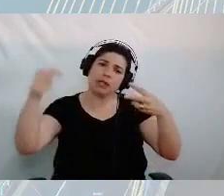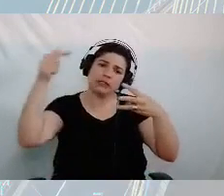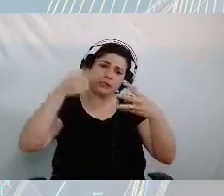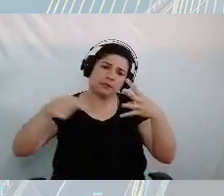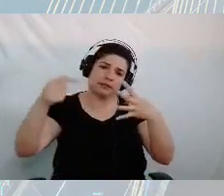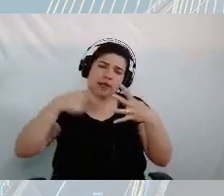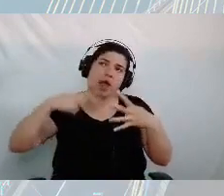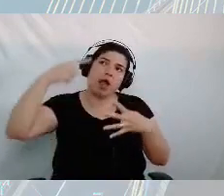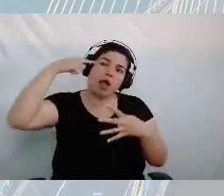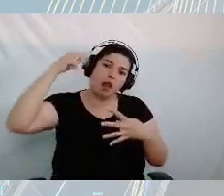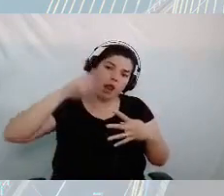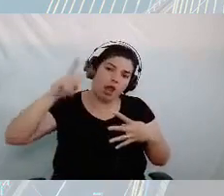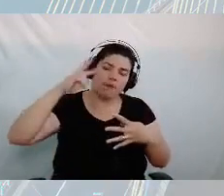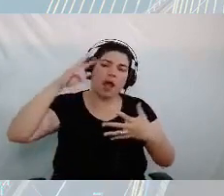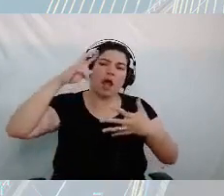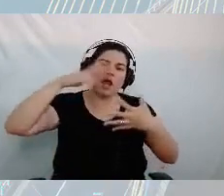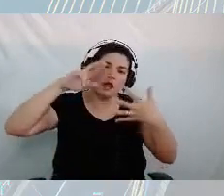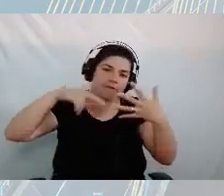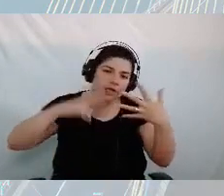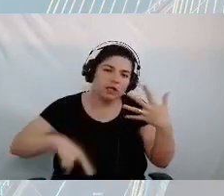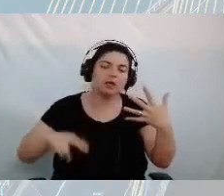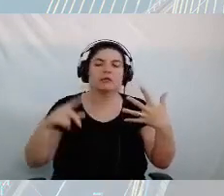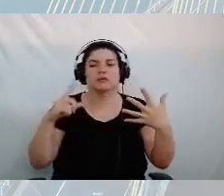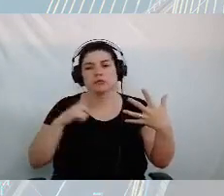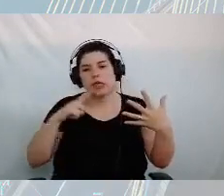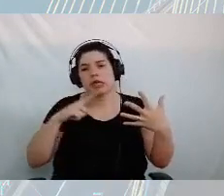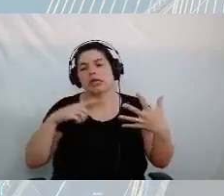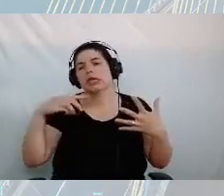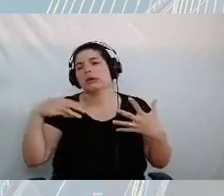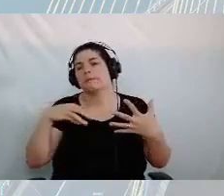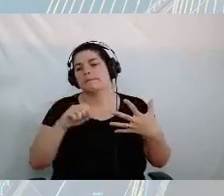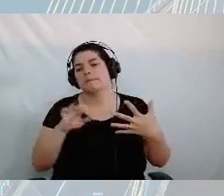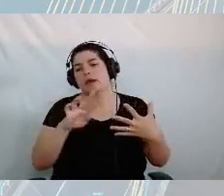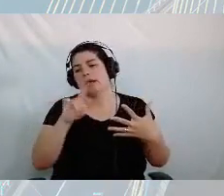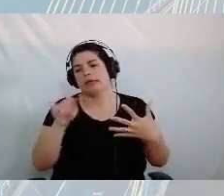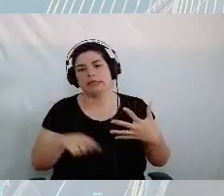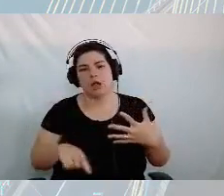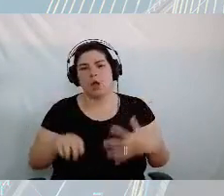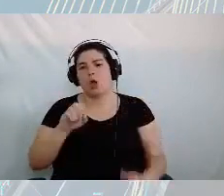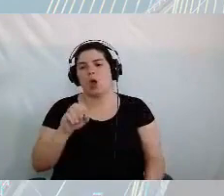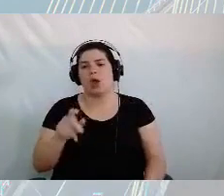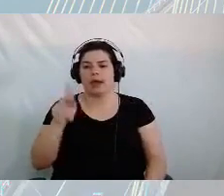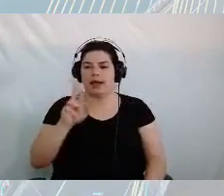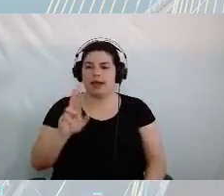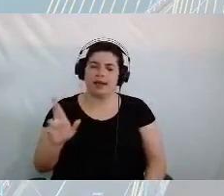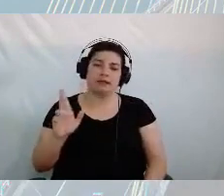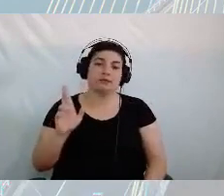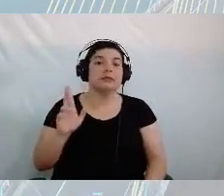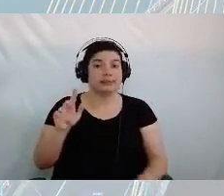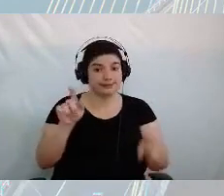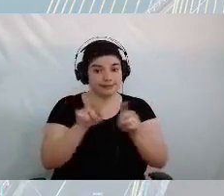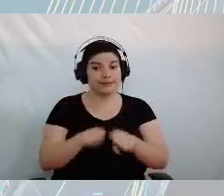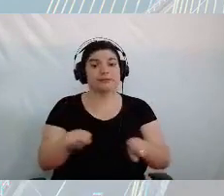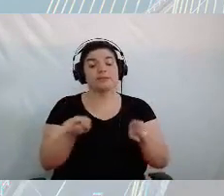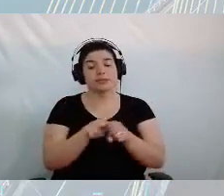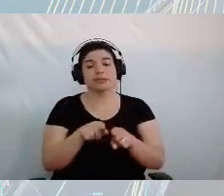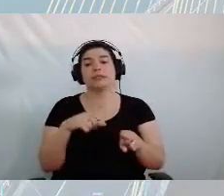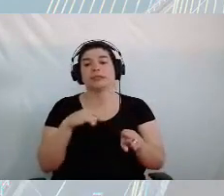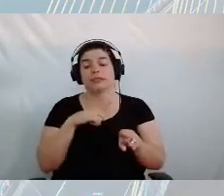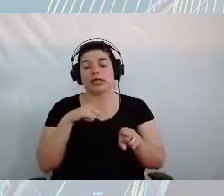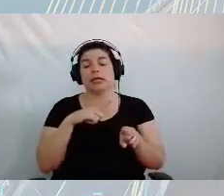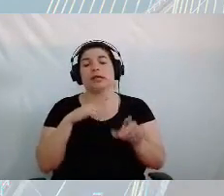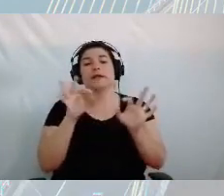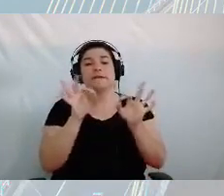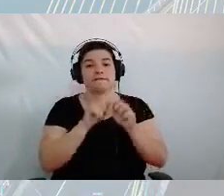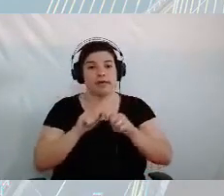Retrospectivas, review, planning poker, matriz de priorização, OKR, até um burn down é utilizado hoje em dia para que eles